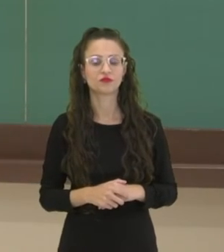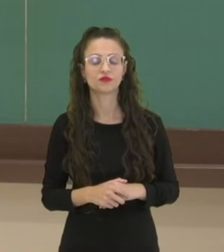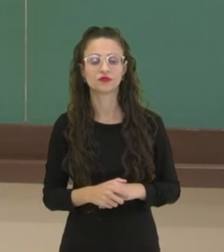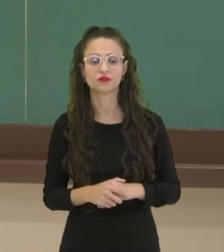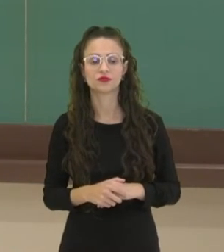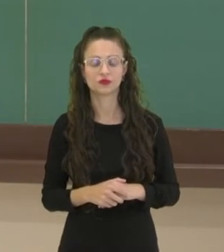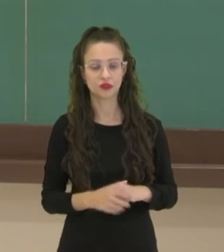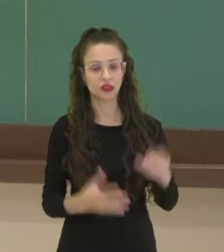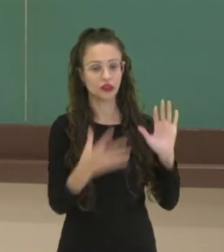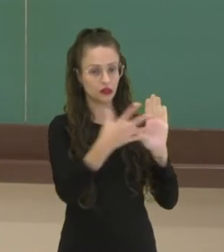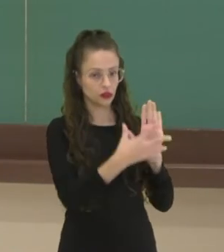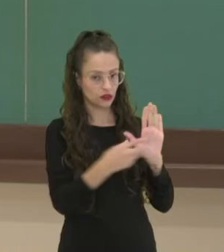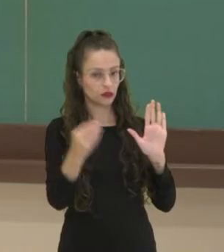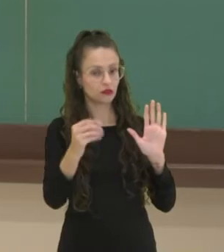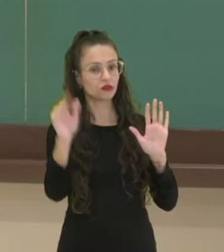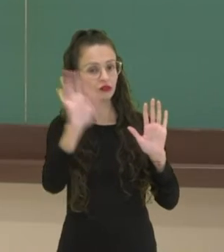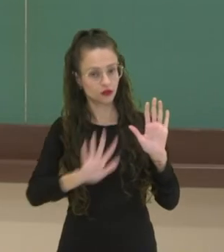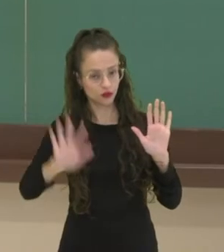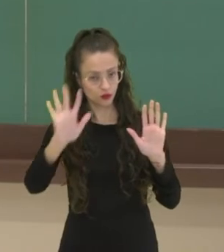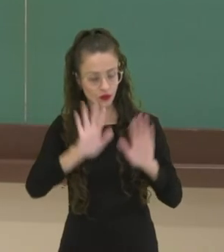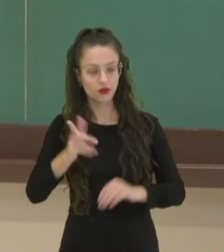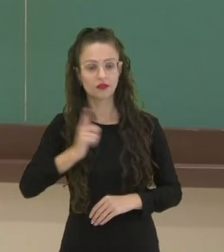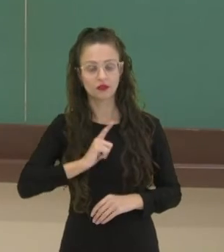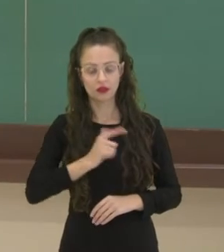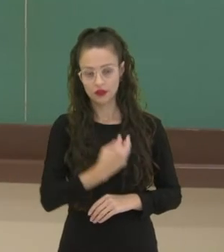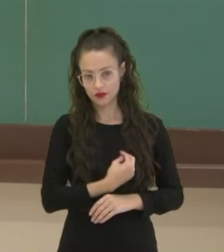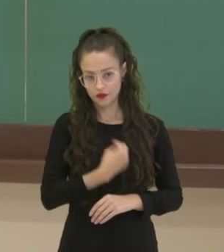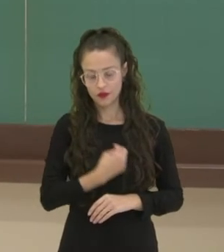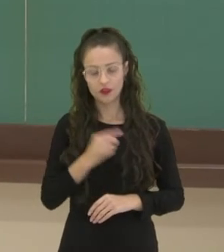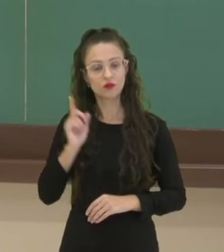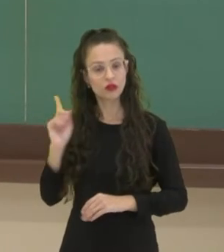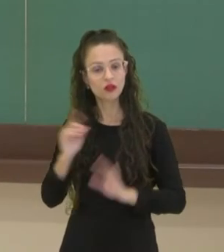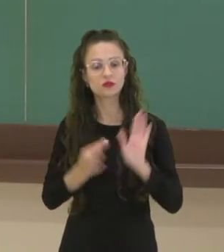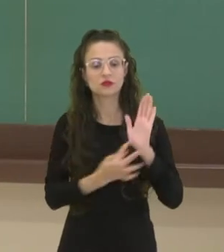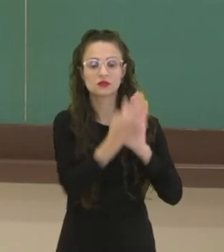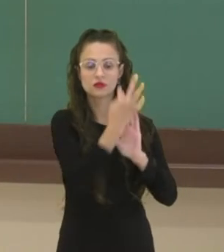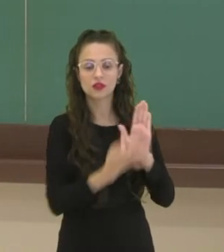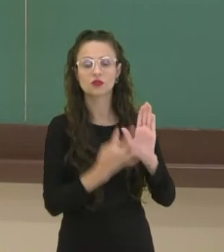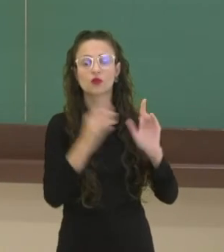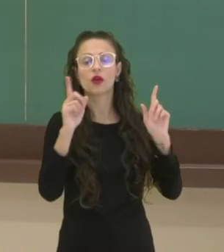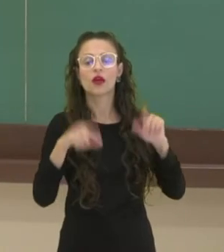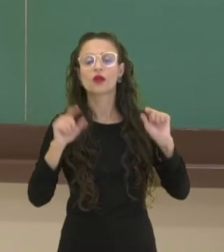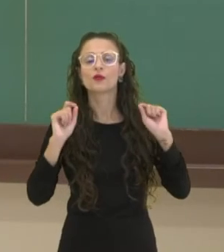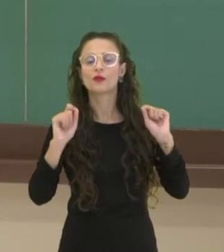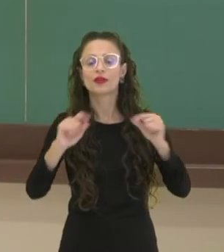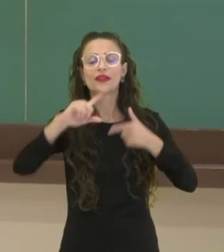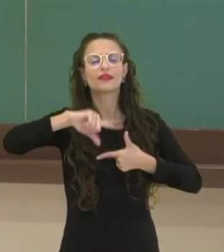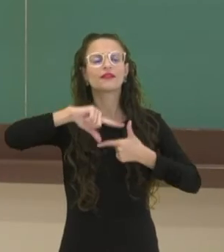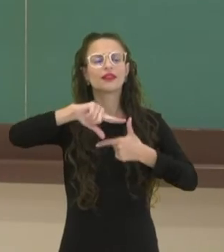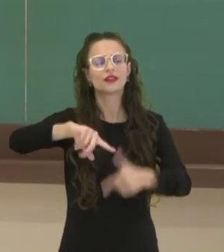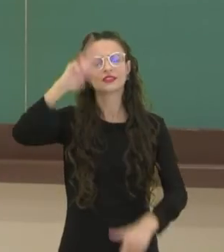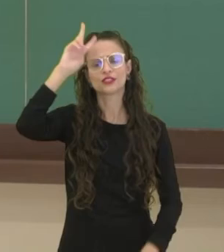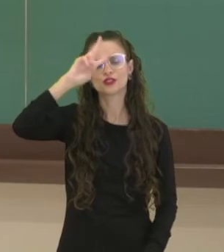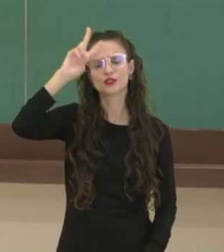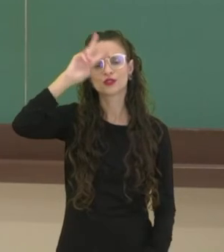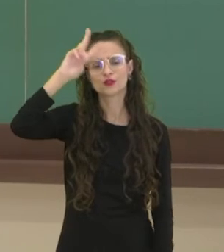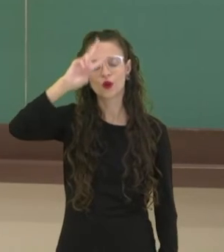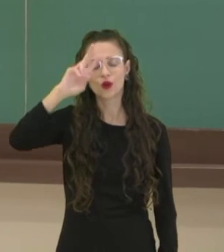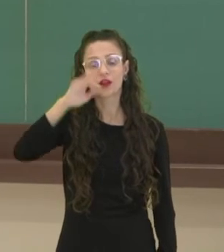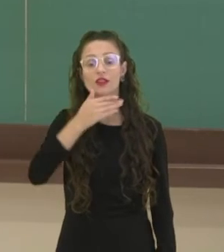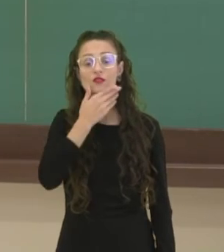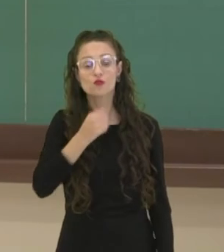A intertextualidade presente aqui no texto lido é da clássica história do